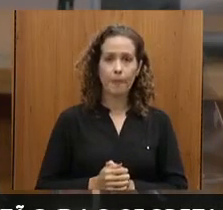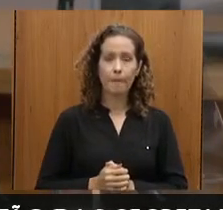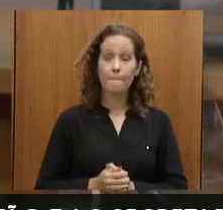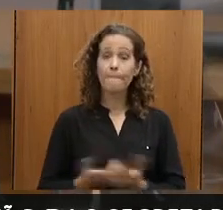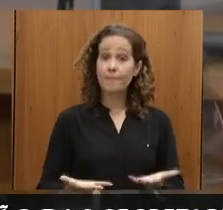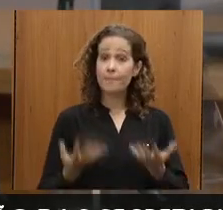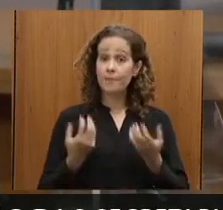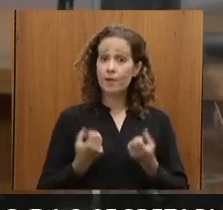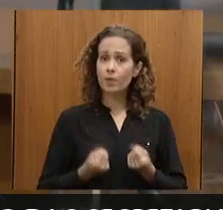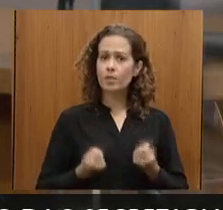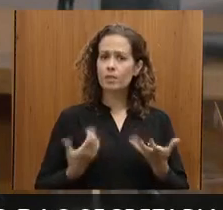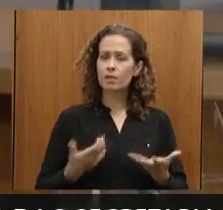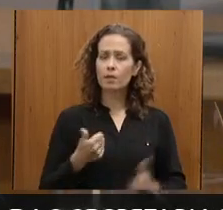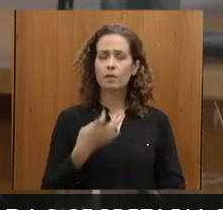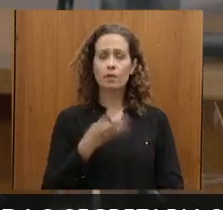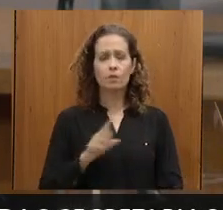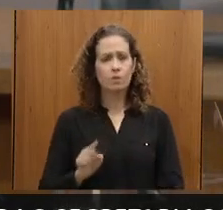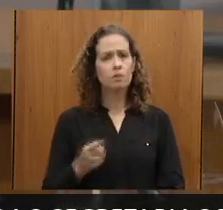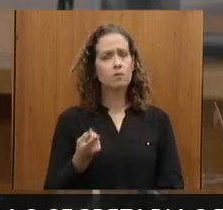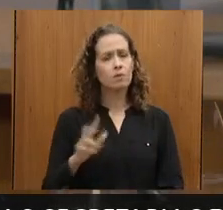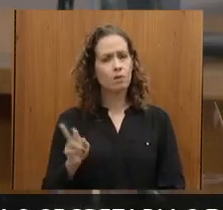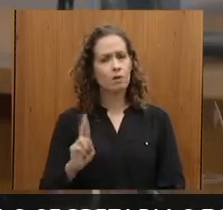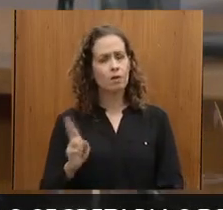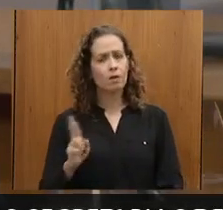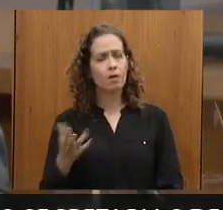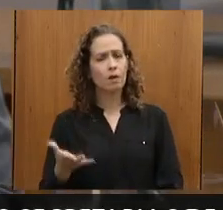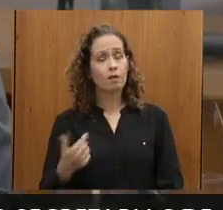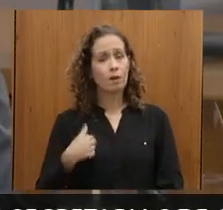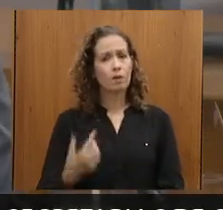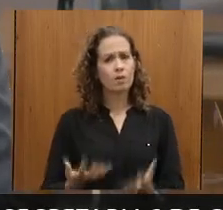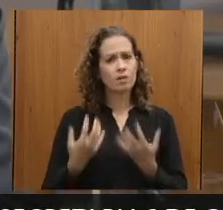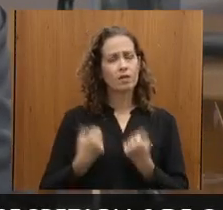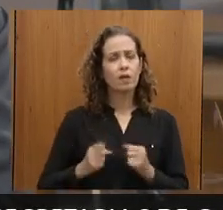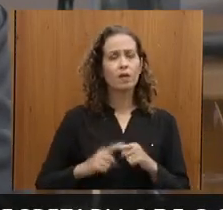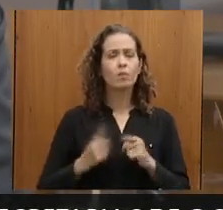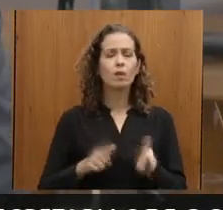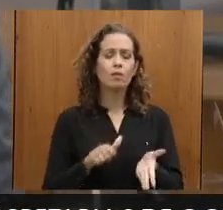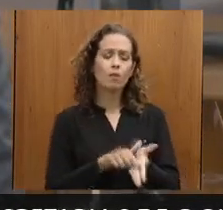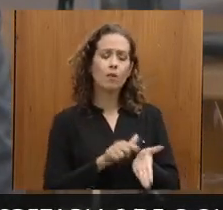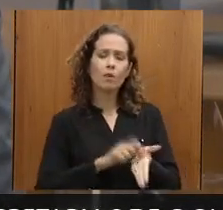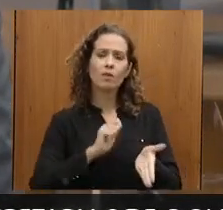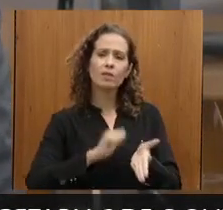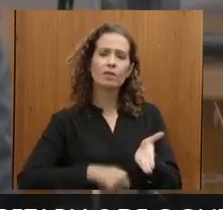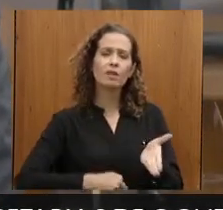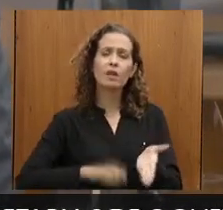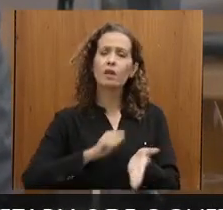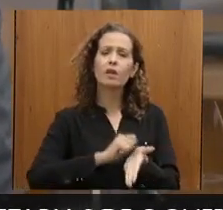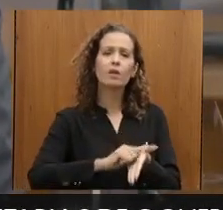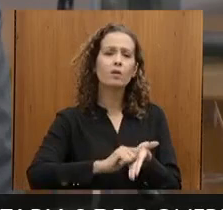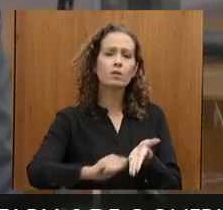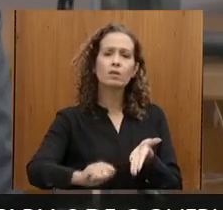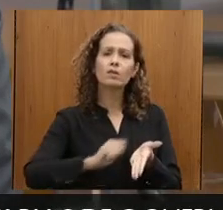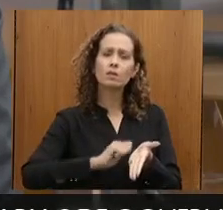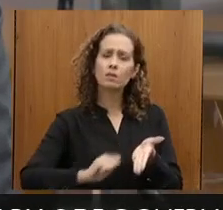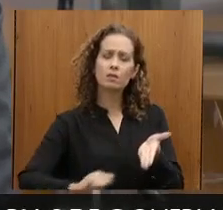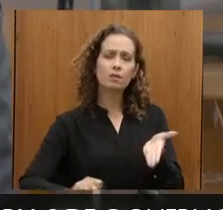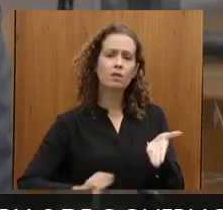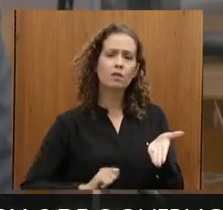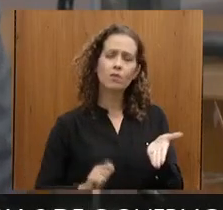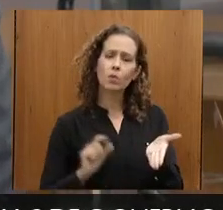eu aceitei os 14 mil reais, eu aceitei, e no papel que você tem que assinar, eu escrevi de próprio por embaixo,